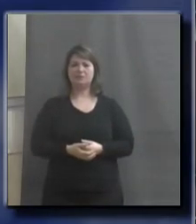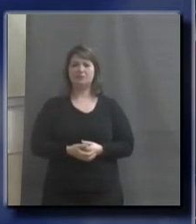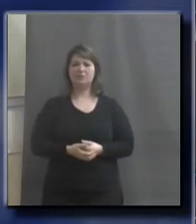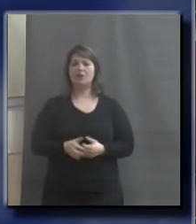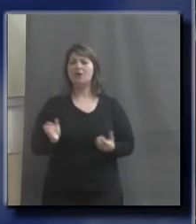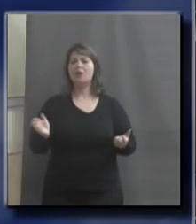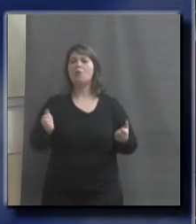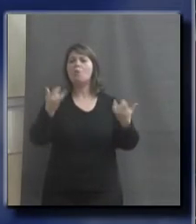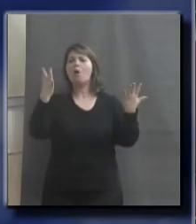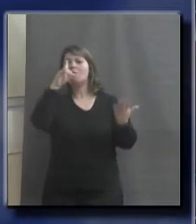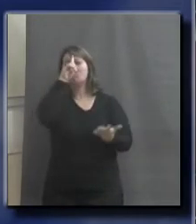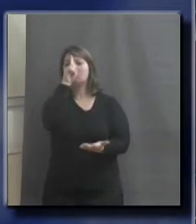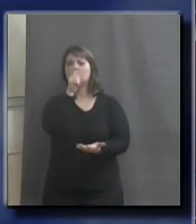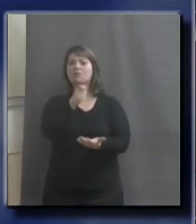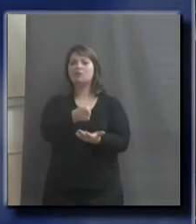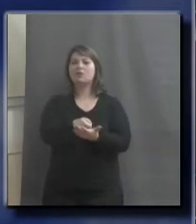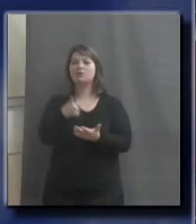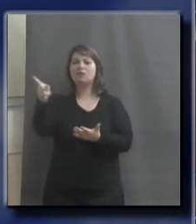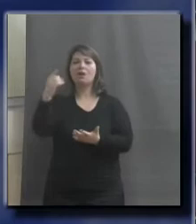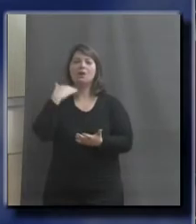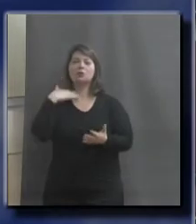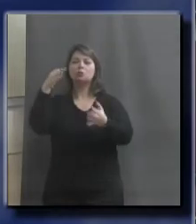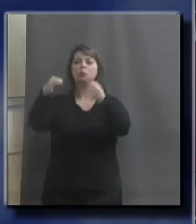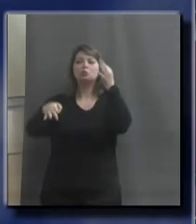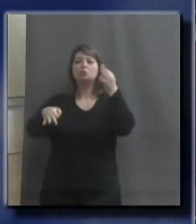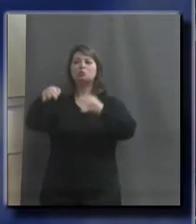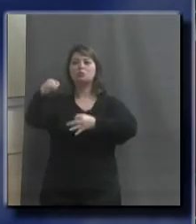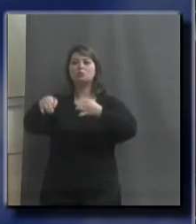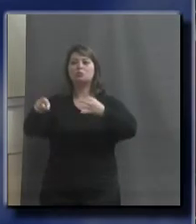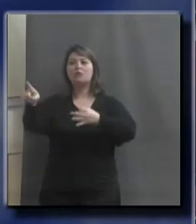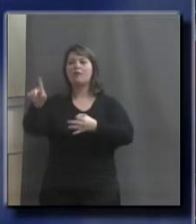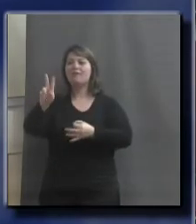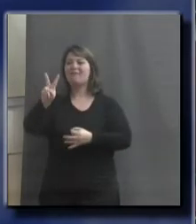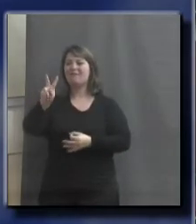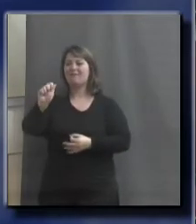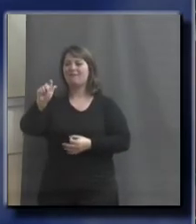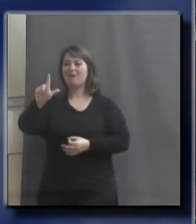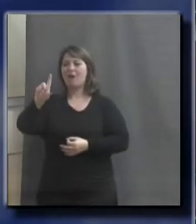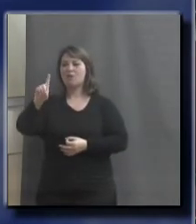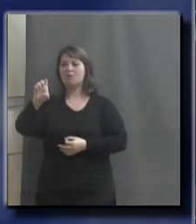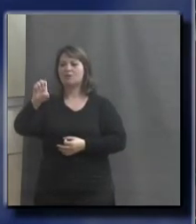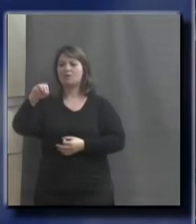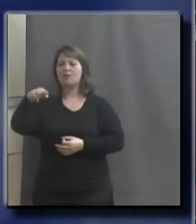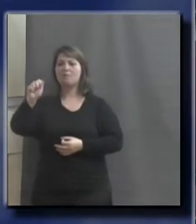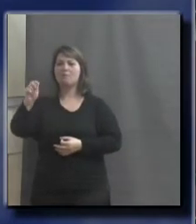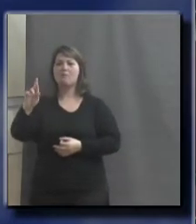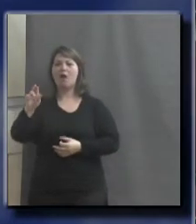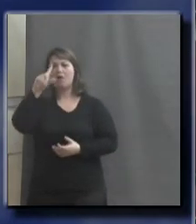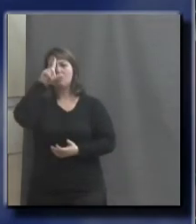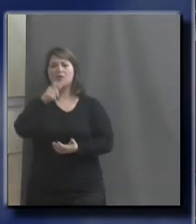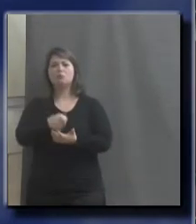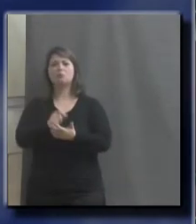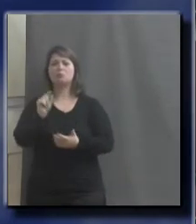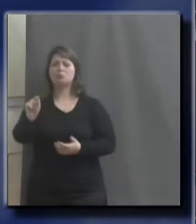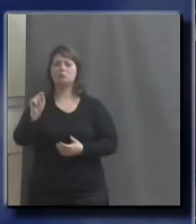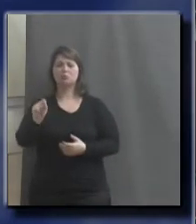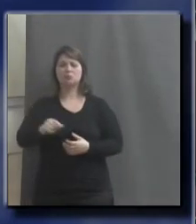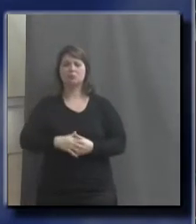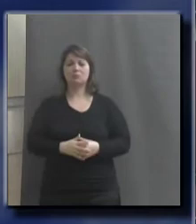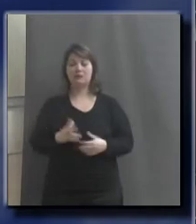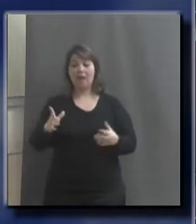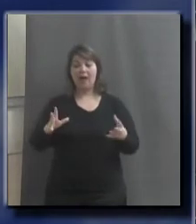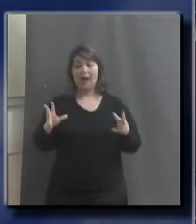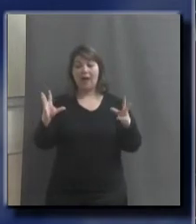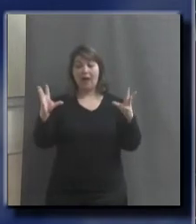Qual foi a decisão do juiz Valdemar? Primeiro, liminarmente. Liminarmente, ele diz assim: a